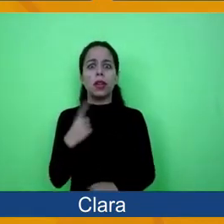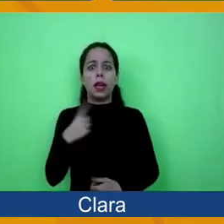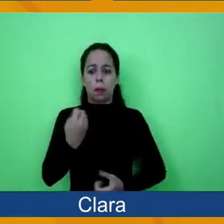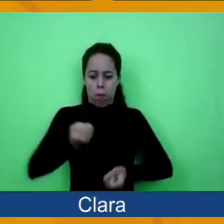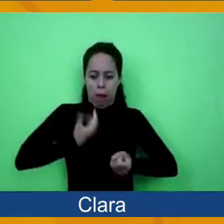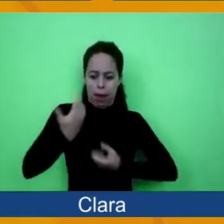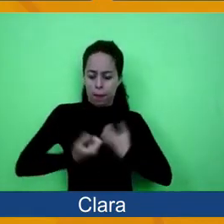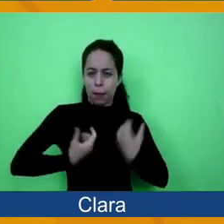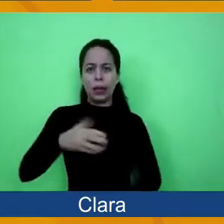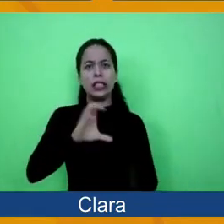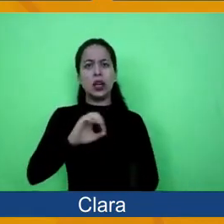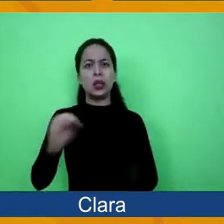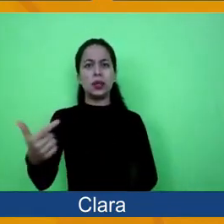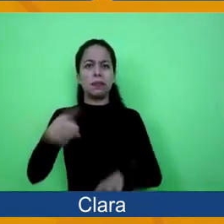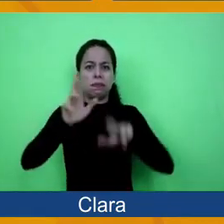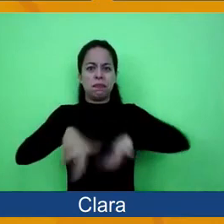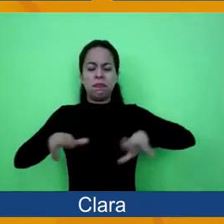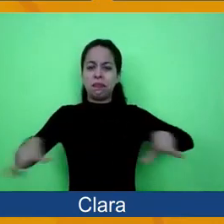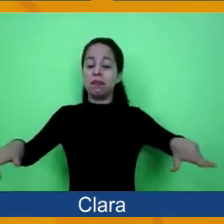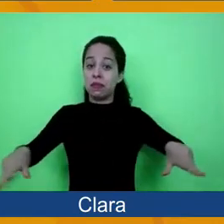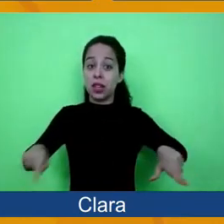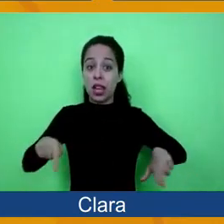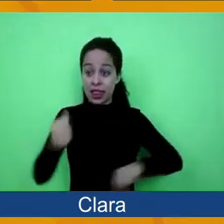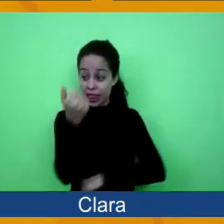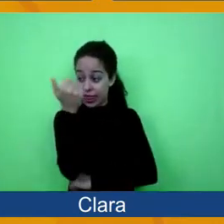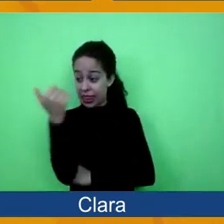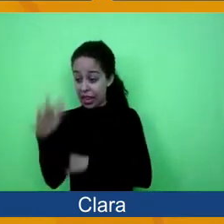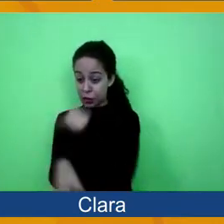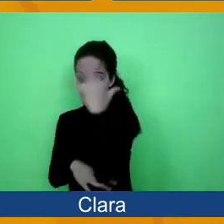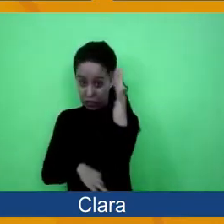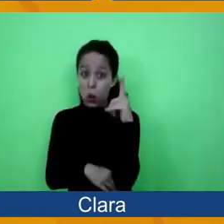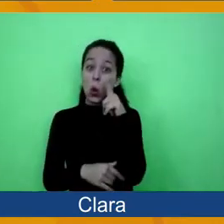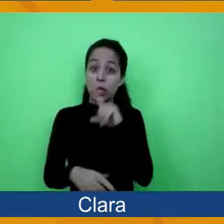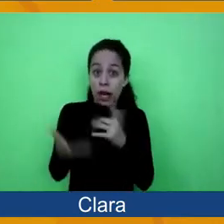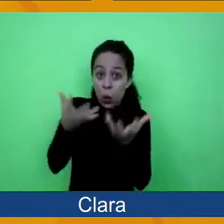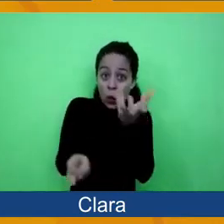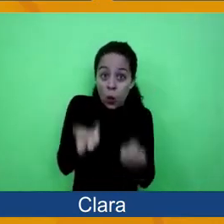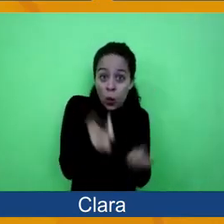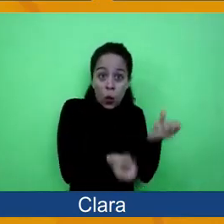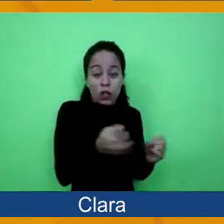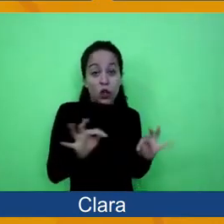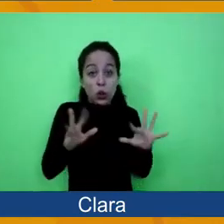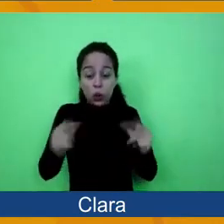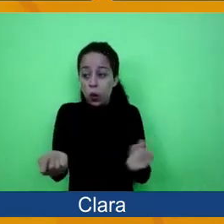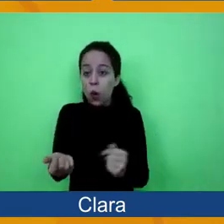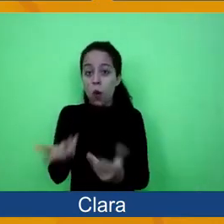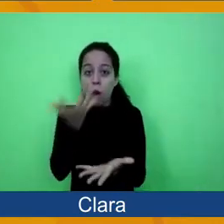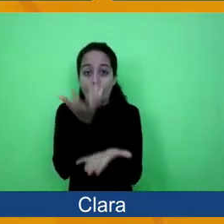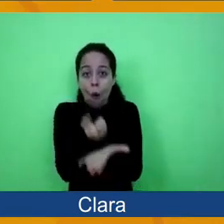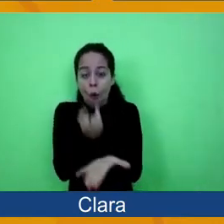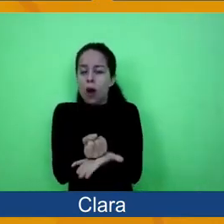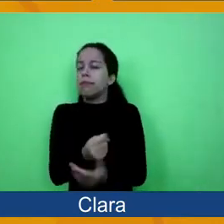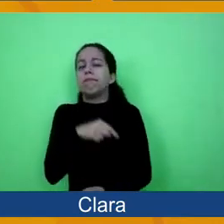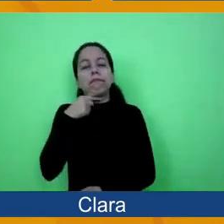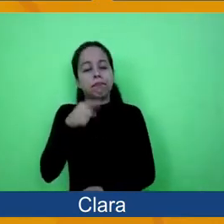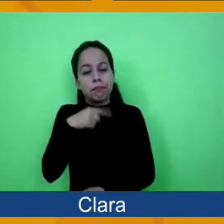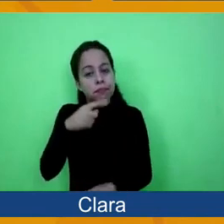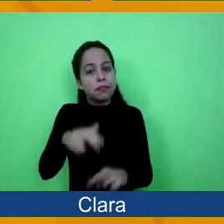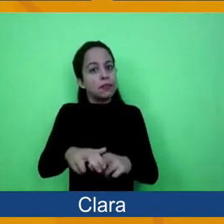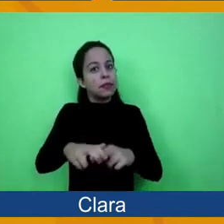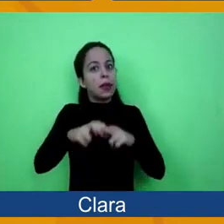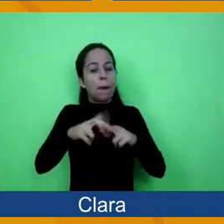tem capacidade de retirar tudo isso. E o que está acontecendo? Isso está ficando no pool de carbono dissolvido na